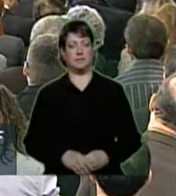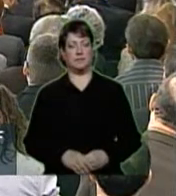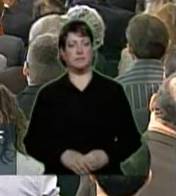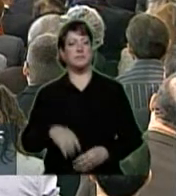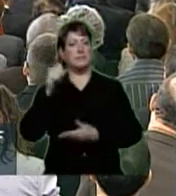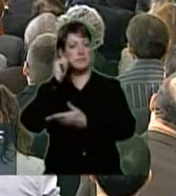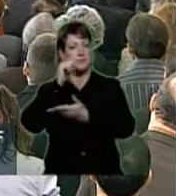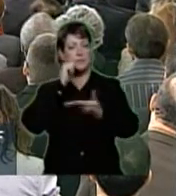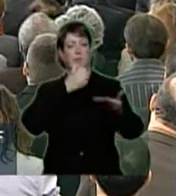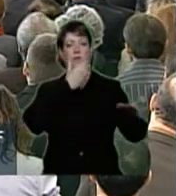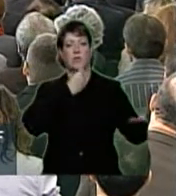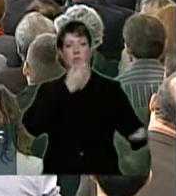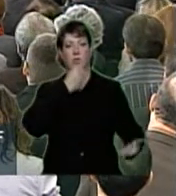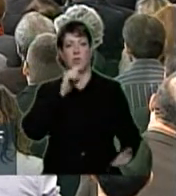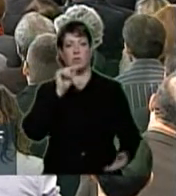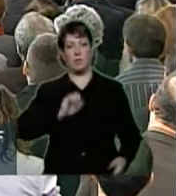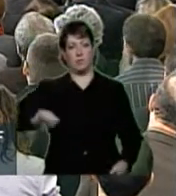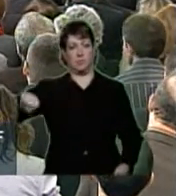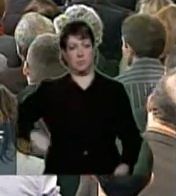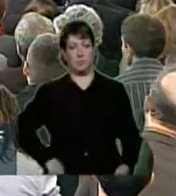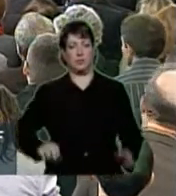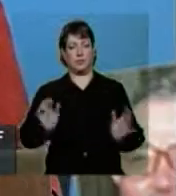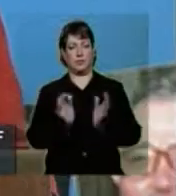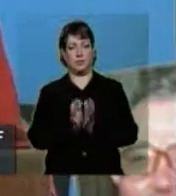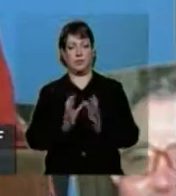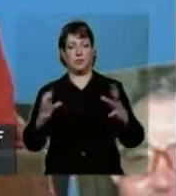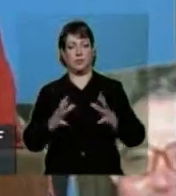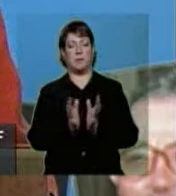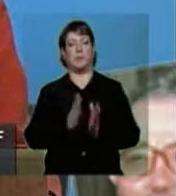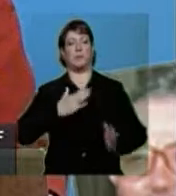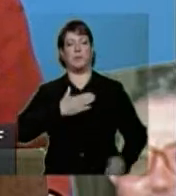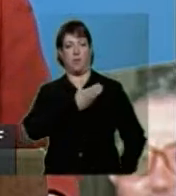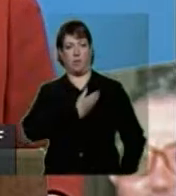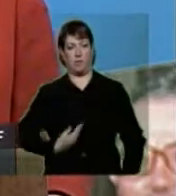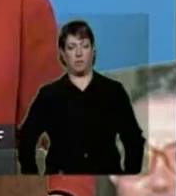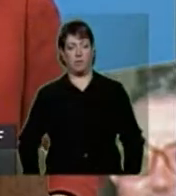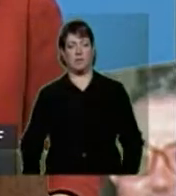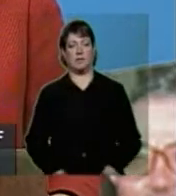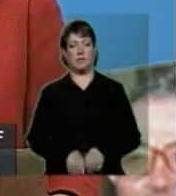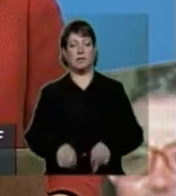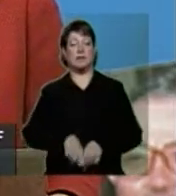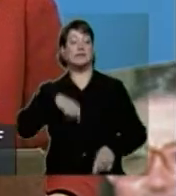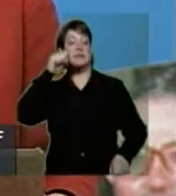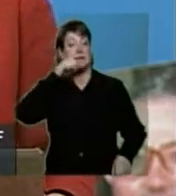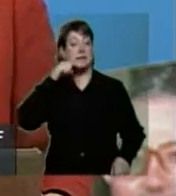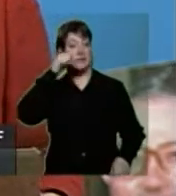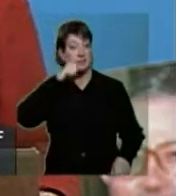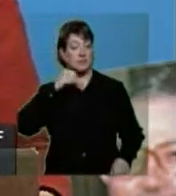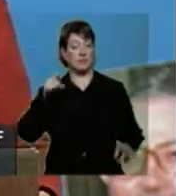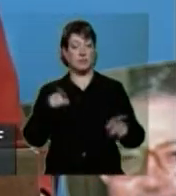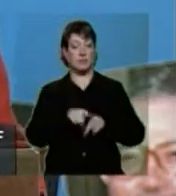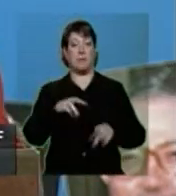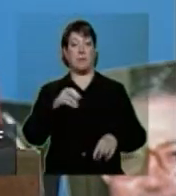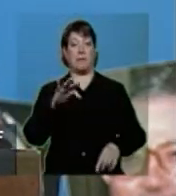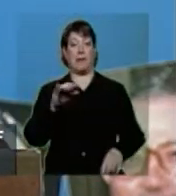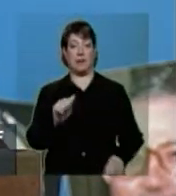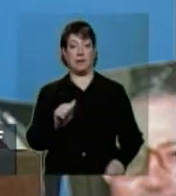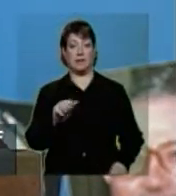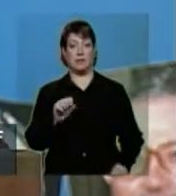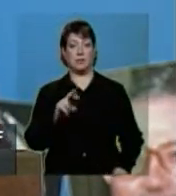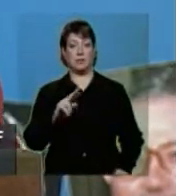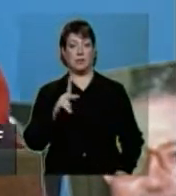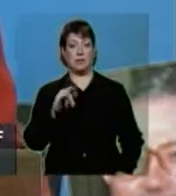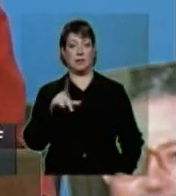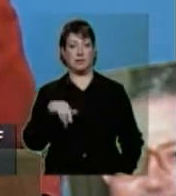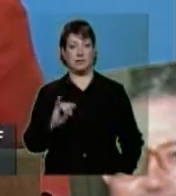senhoras e senhores embaixadores credenciados do meu governo, senhoras e senhores senadores Marta Suplicy e